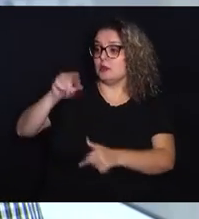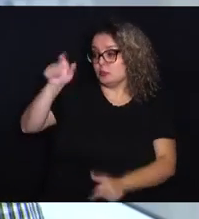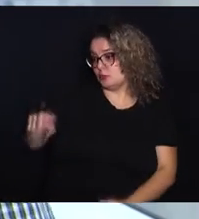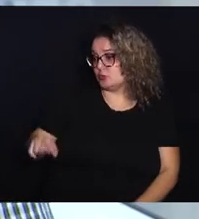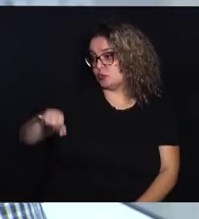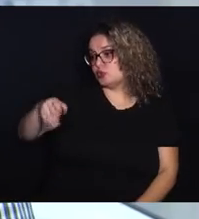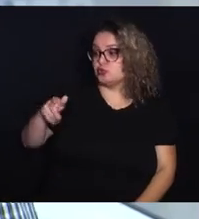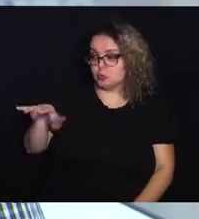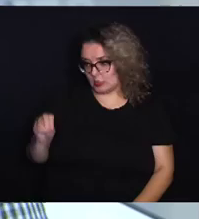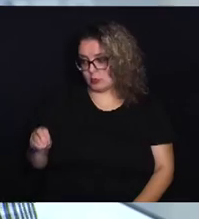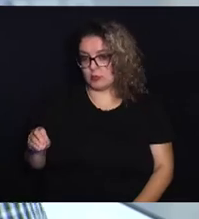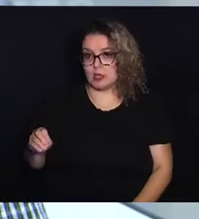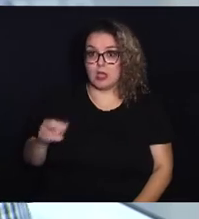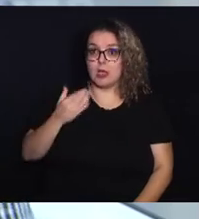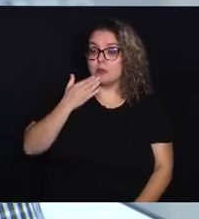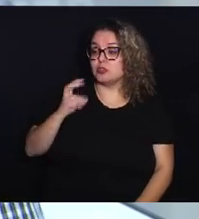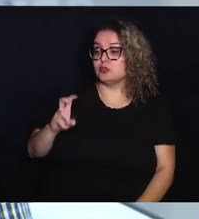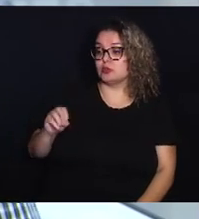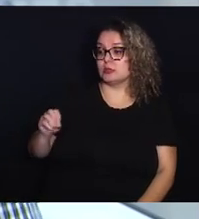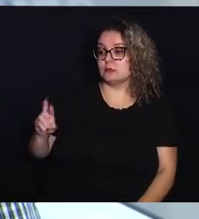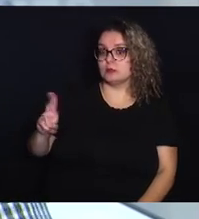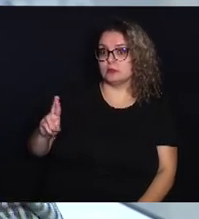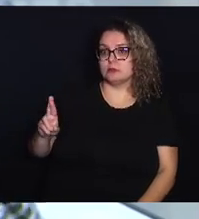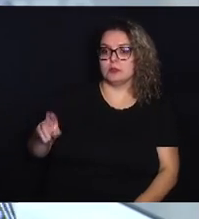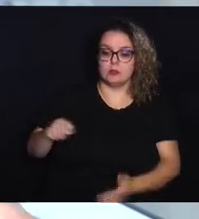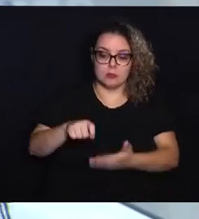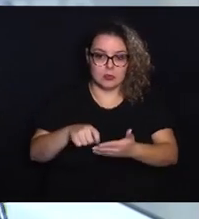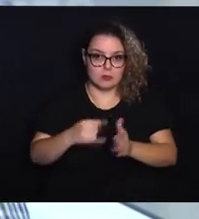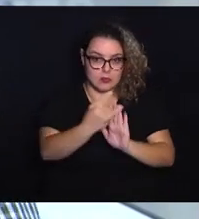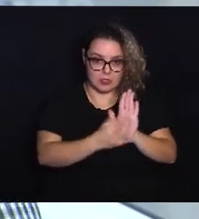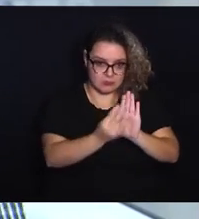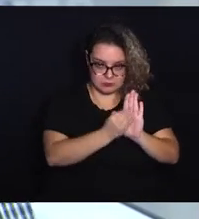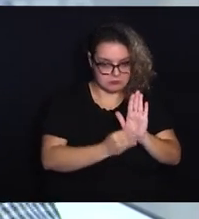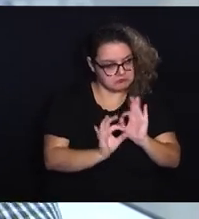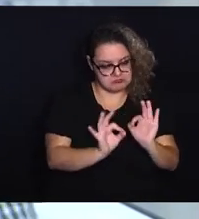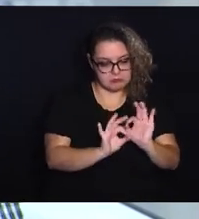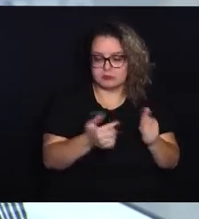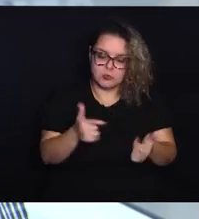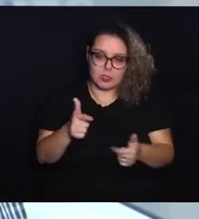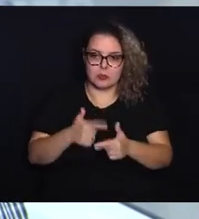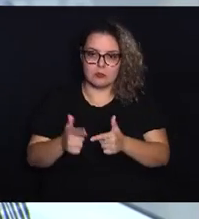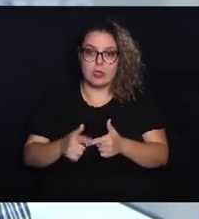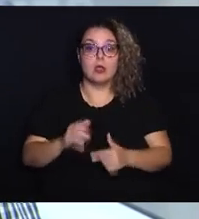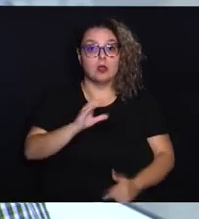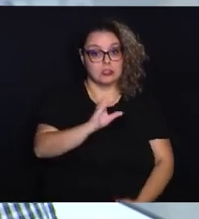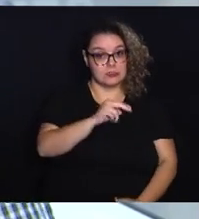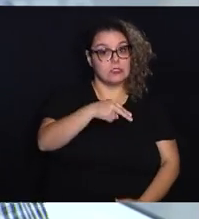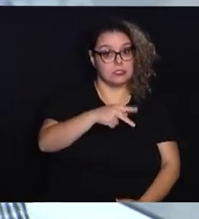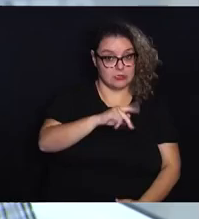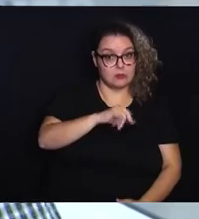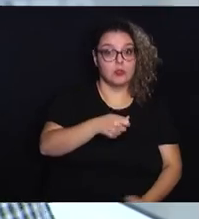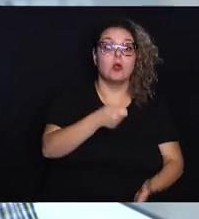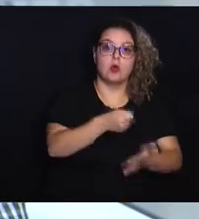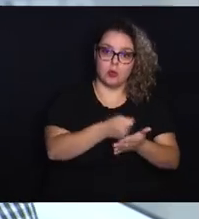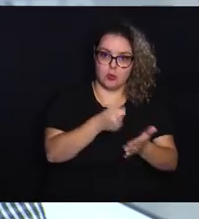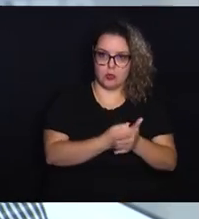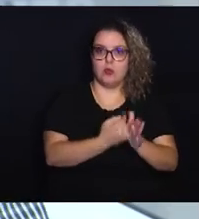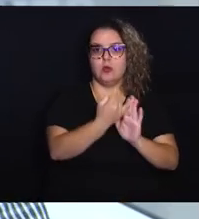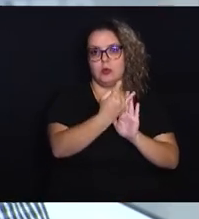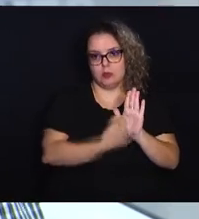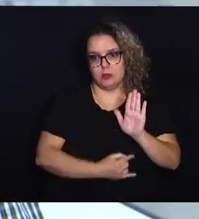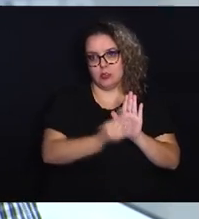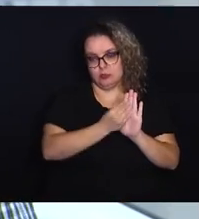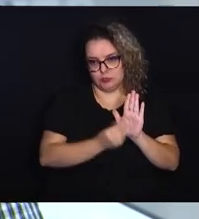pro seu João o seu João né você cobrou R 500 marca lá mesmo não emiti a nota fiscal agora quando é CNPJ